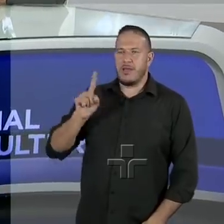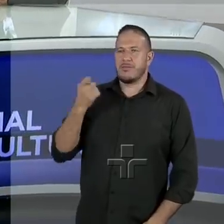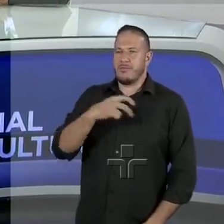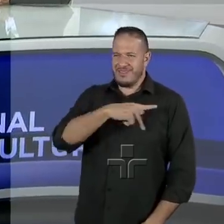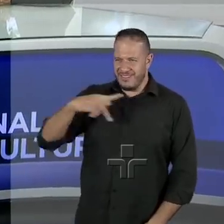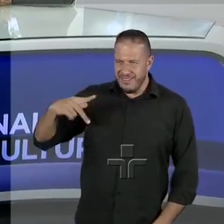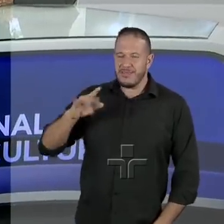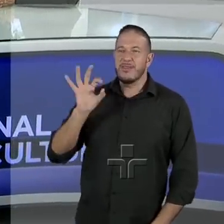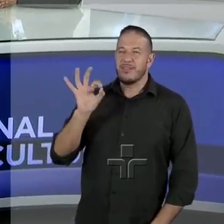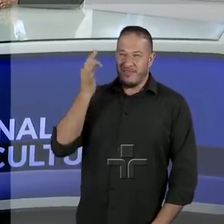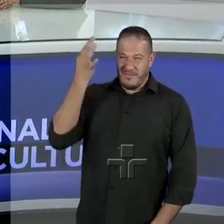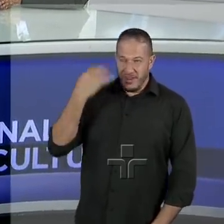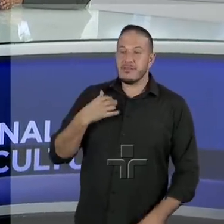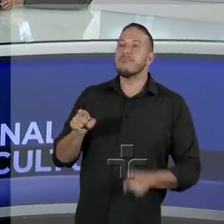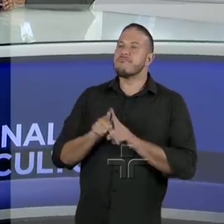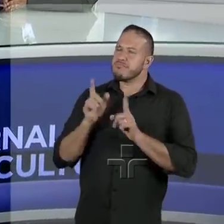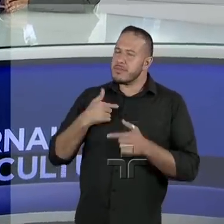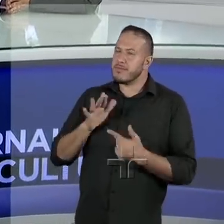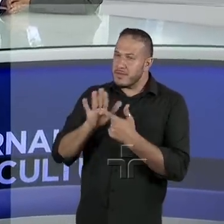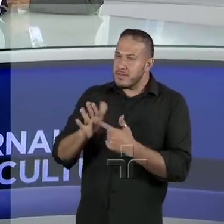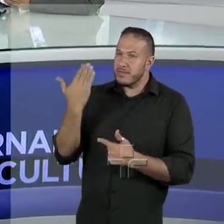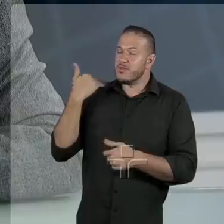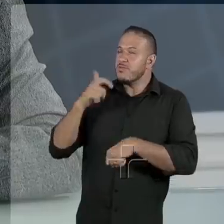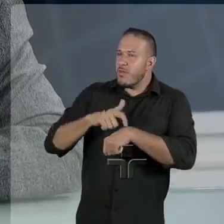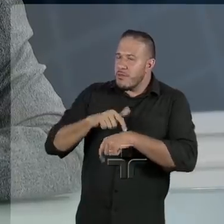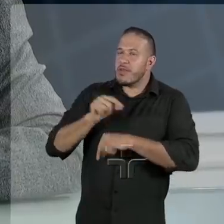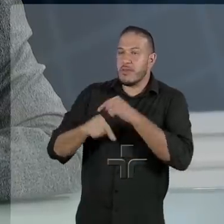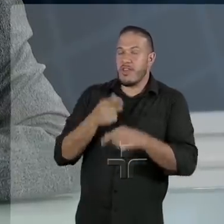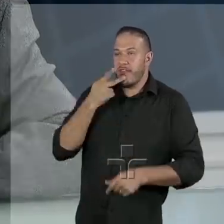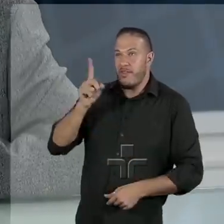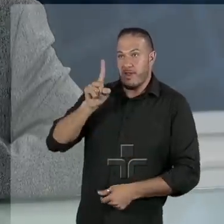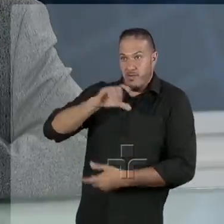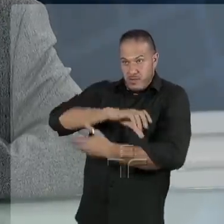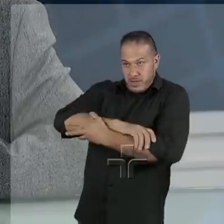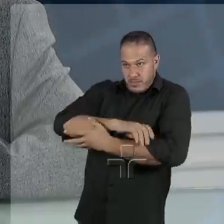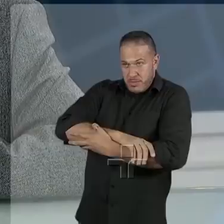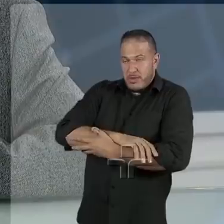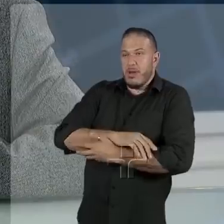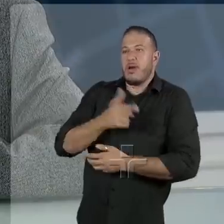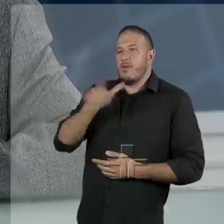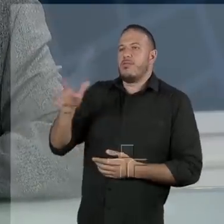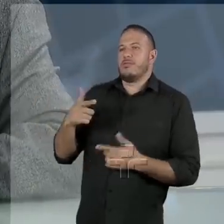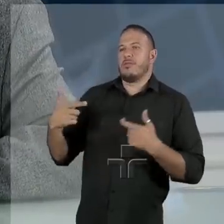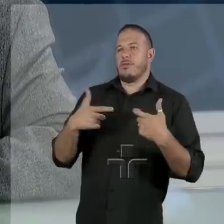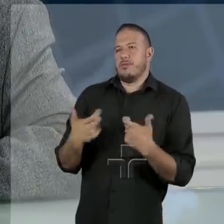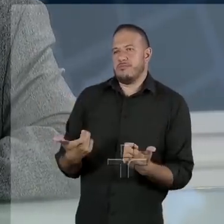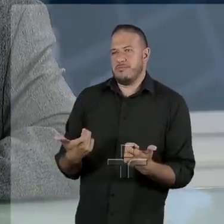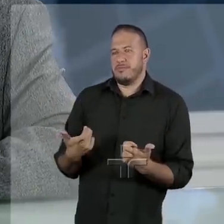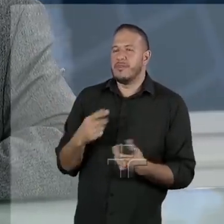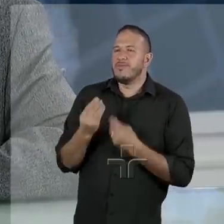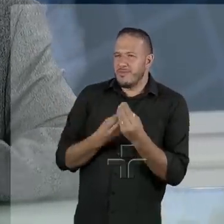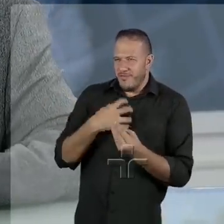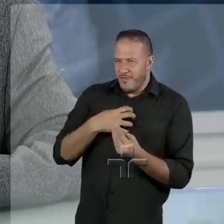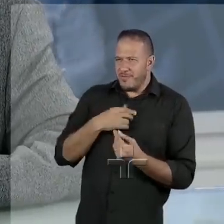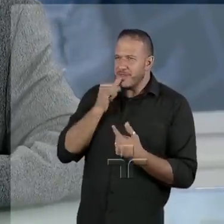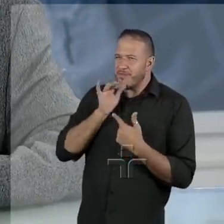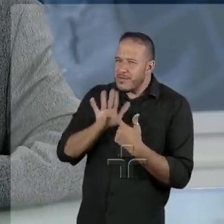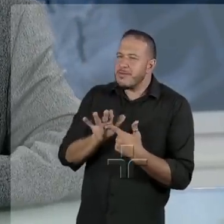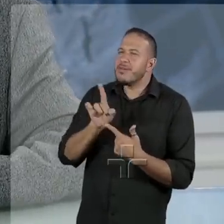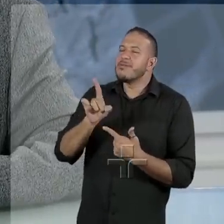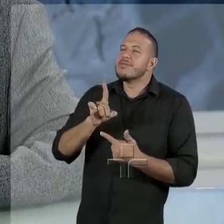França, em que ele dizia, na época, que é a União Europeia ou outra guerra. Quer dizer, no sentido que a União Europeia tem